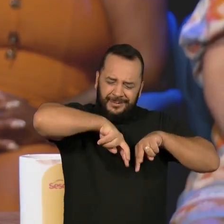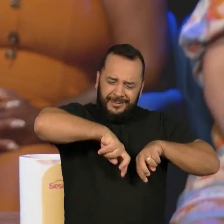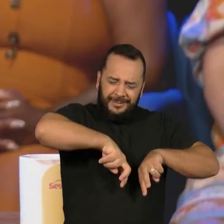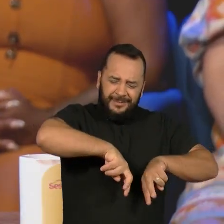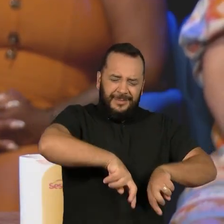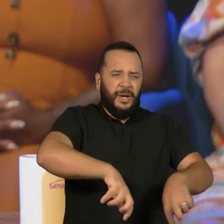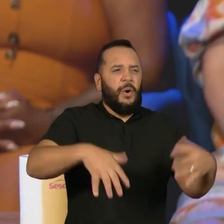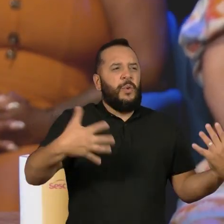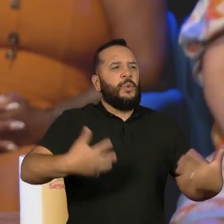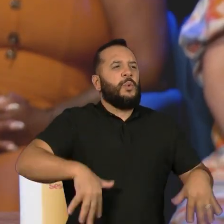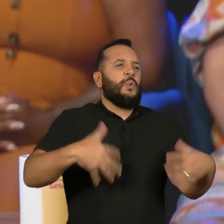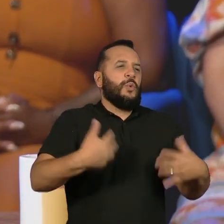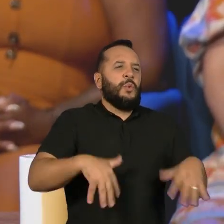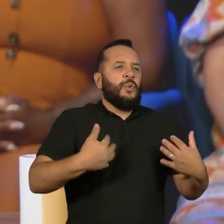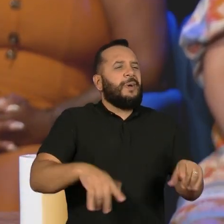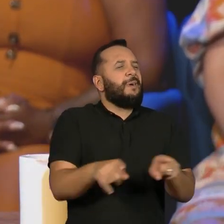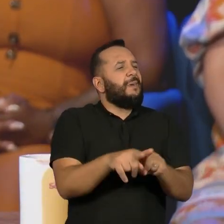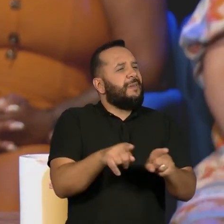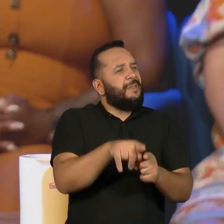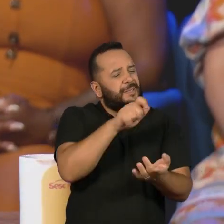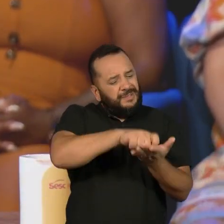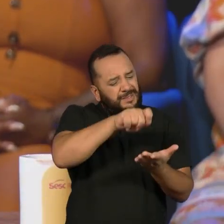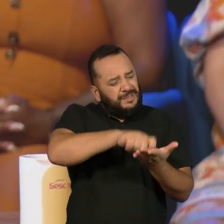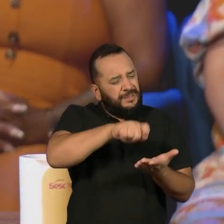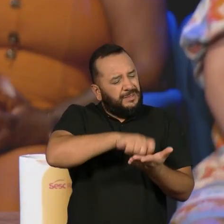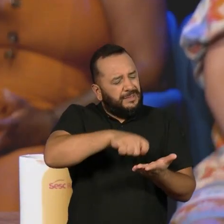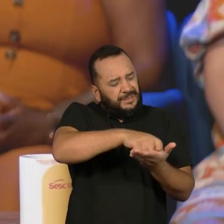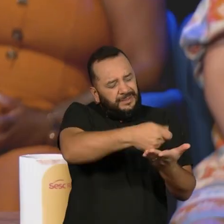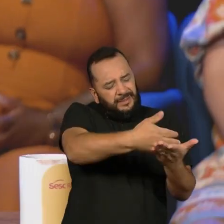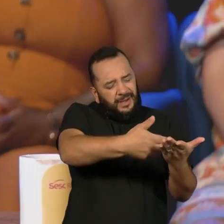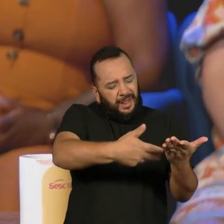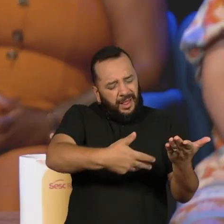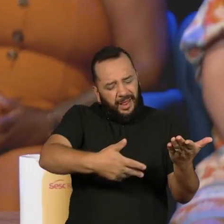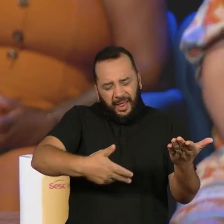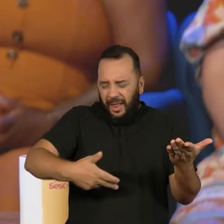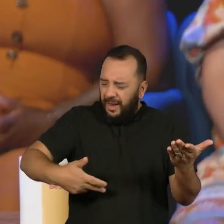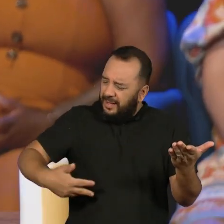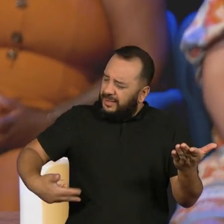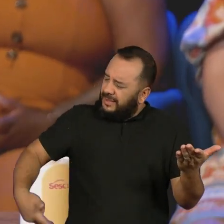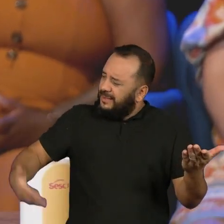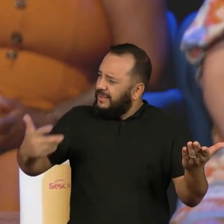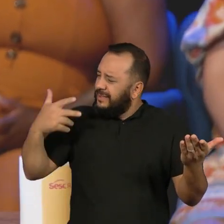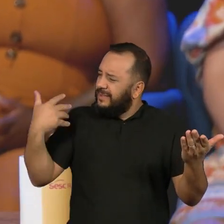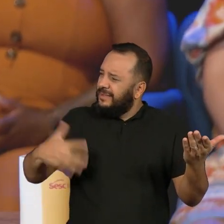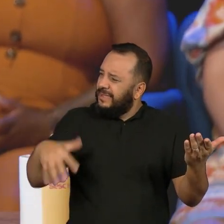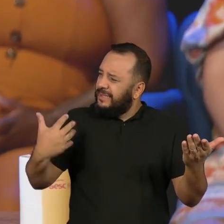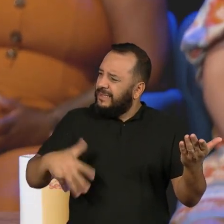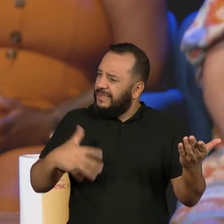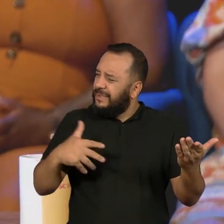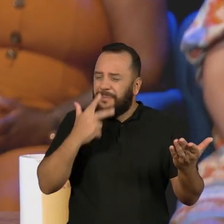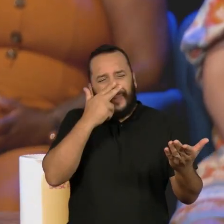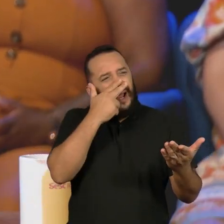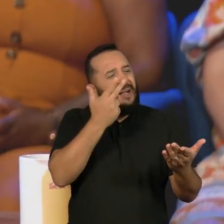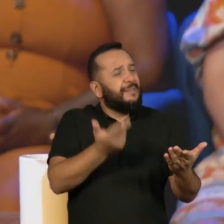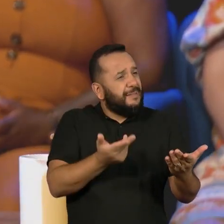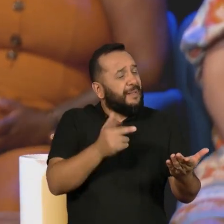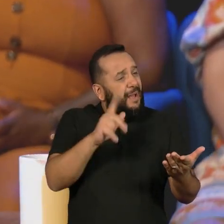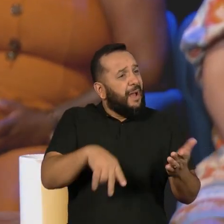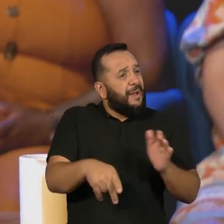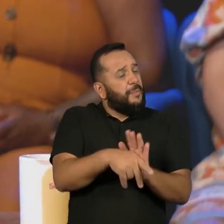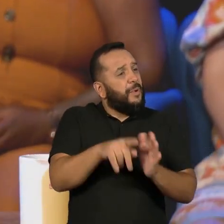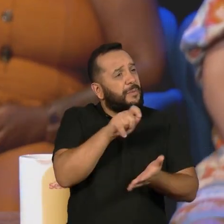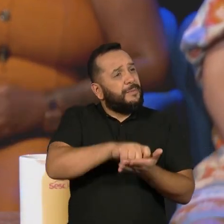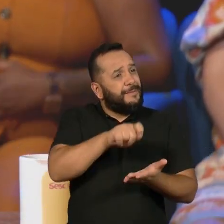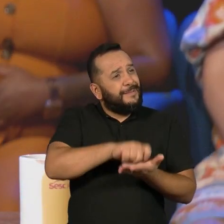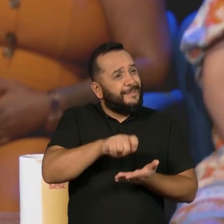maneira com que você desenvolve, que vai um pouco assim... eu não diria... Que alguns compositores que